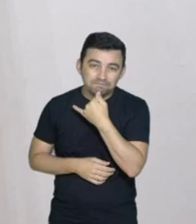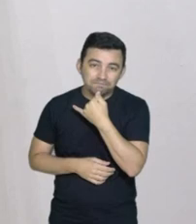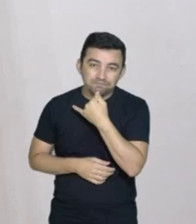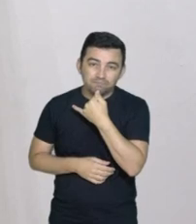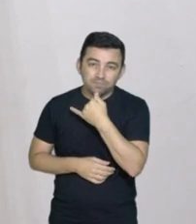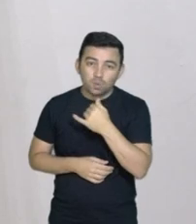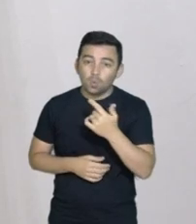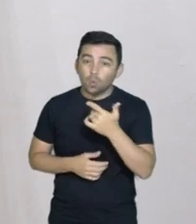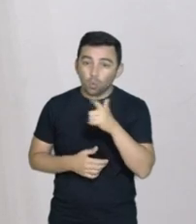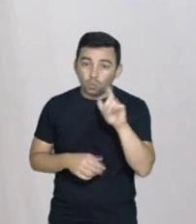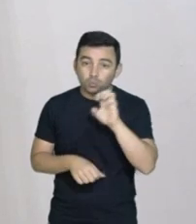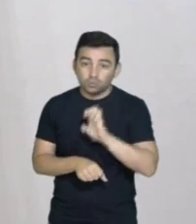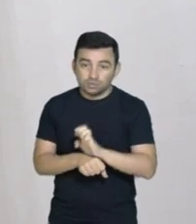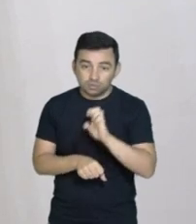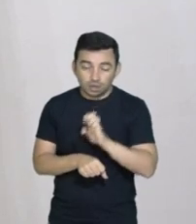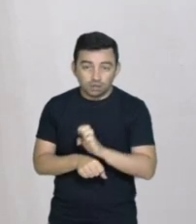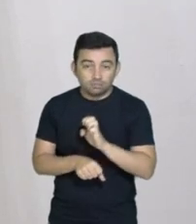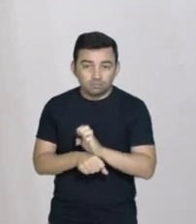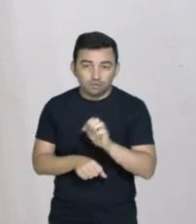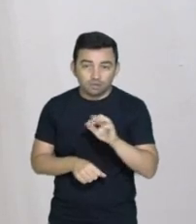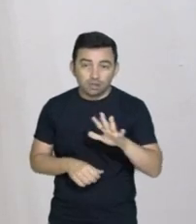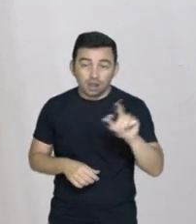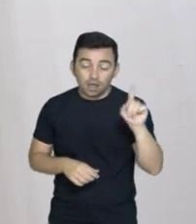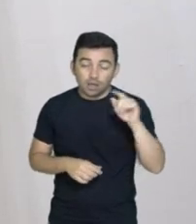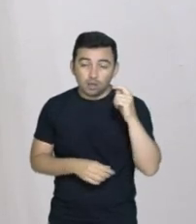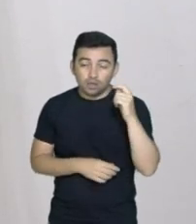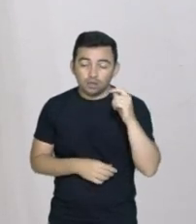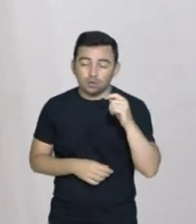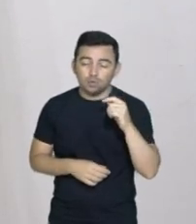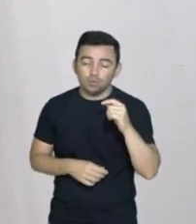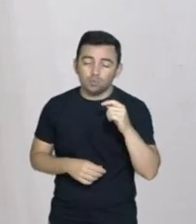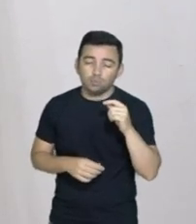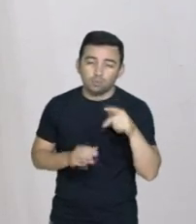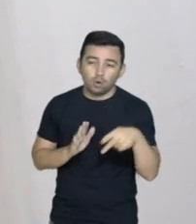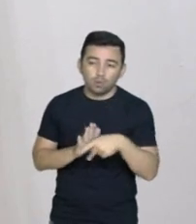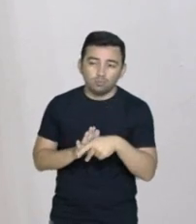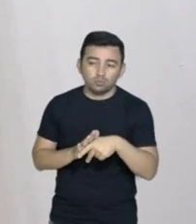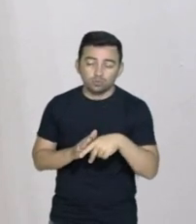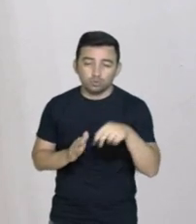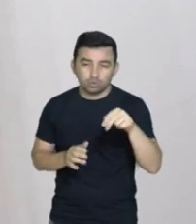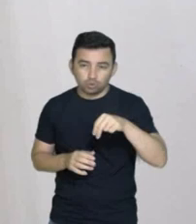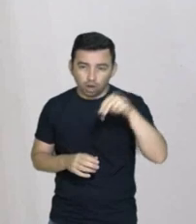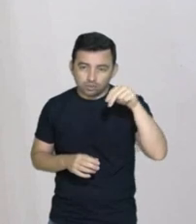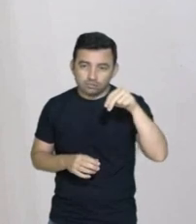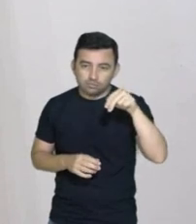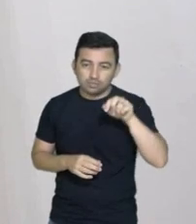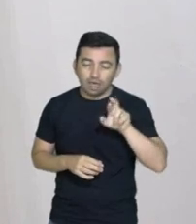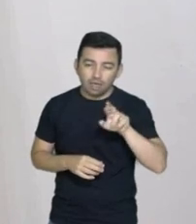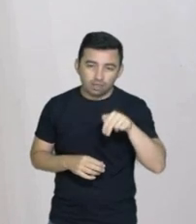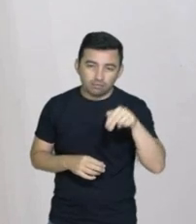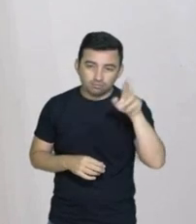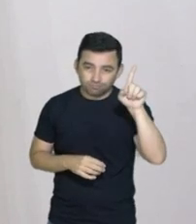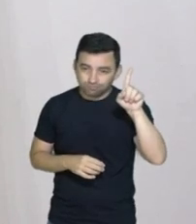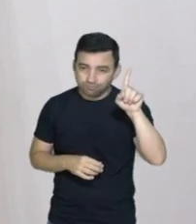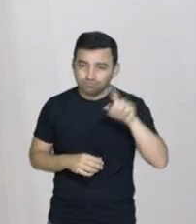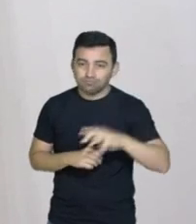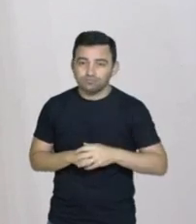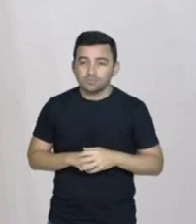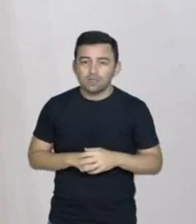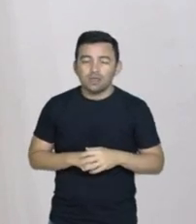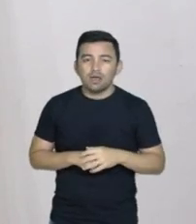em outro estado da federação no Rio Grande do Norte aqueles ataques que inclusive